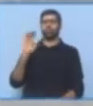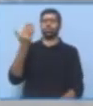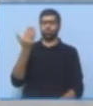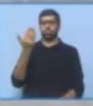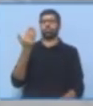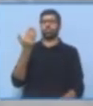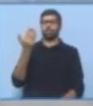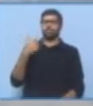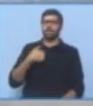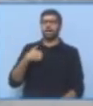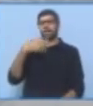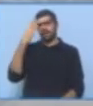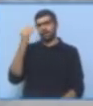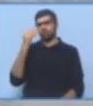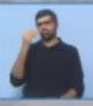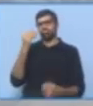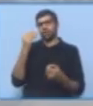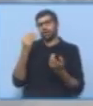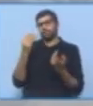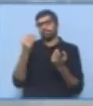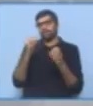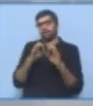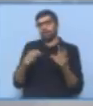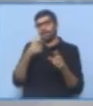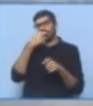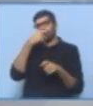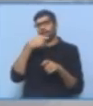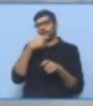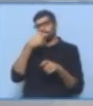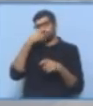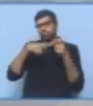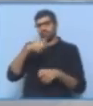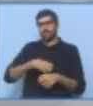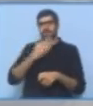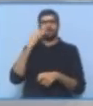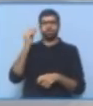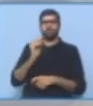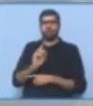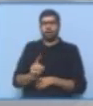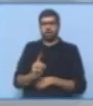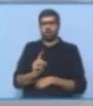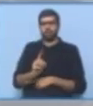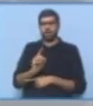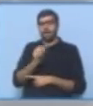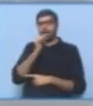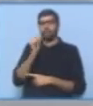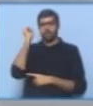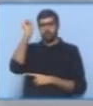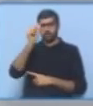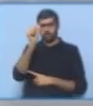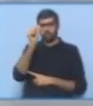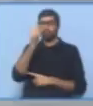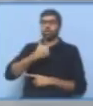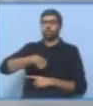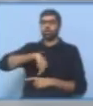e penso que talvez seja transversal, sobretudo em quem o sente em adulto, é que no momento do batismo,